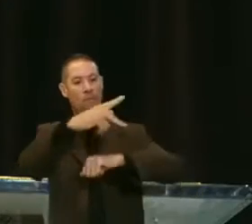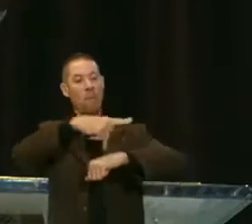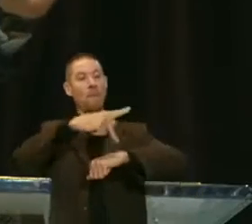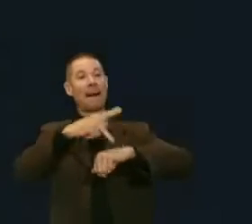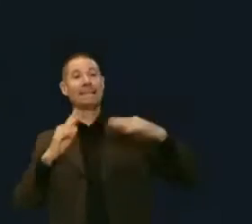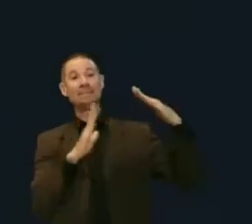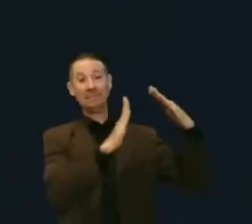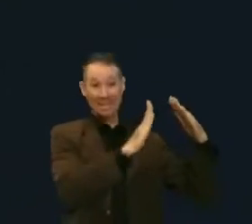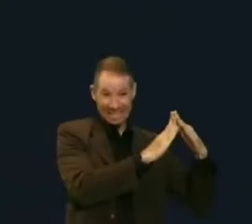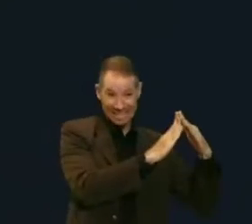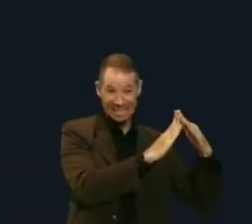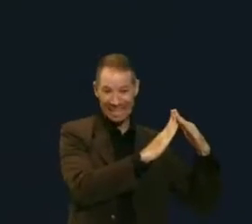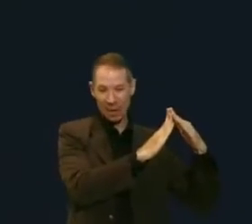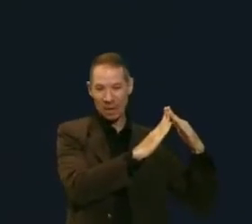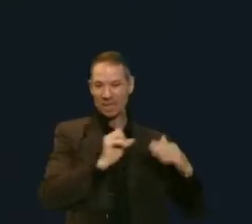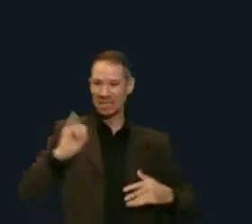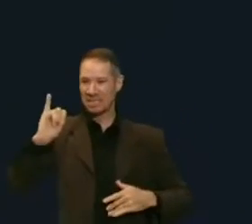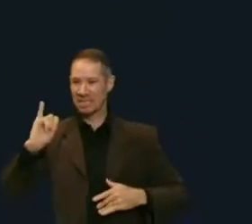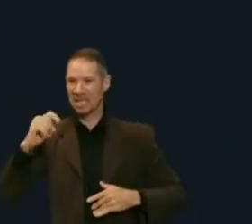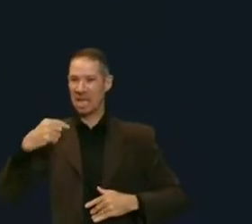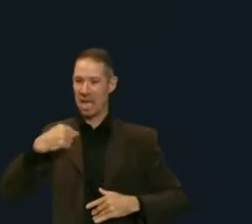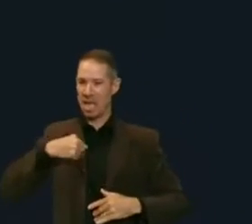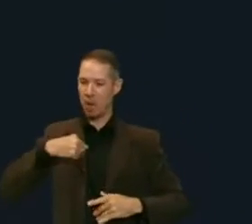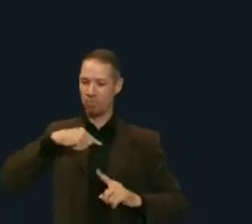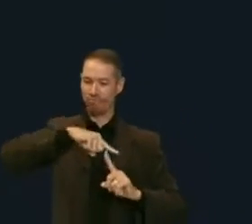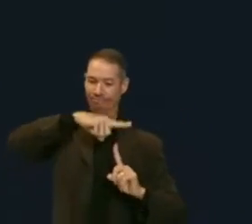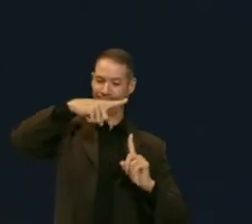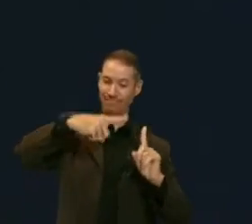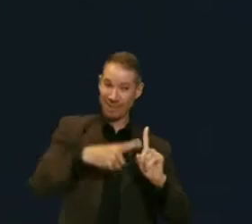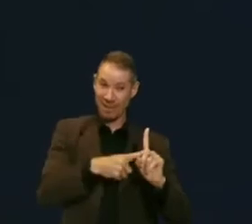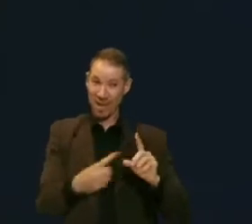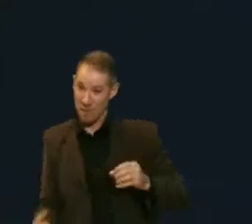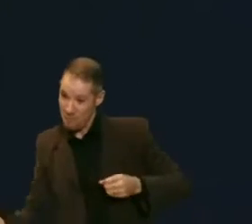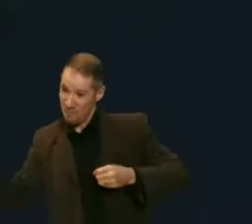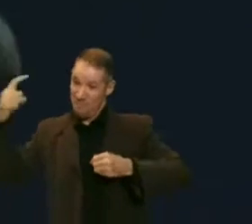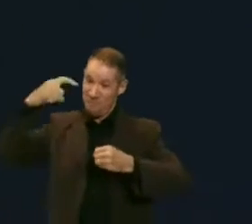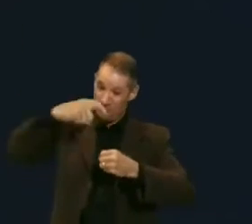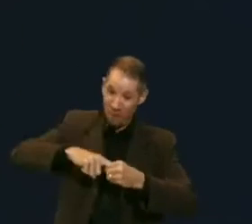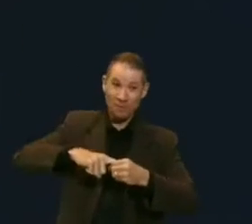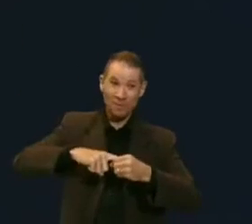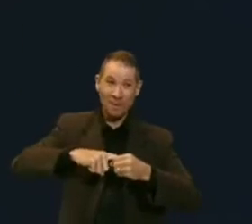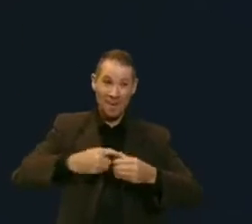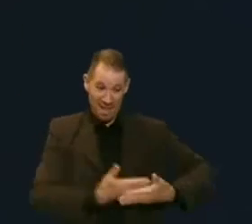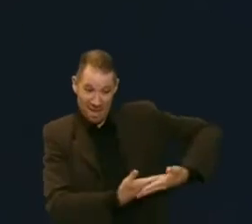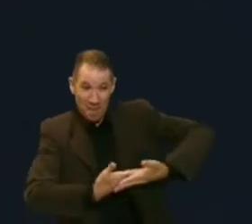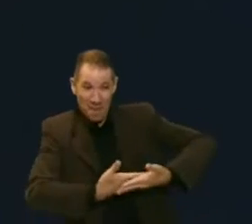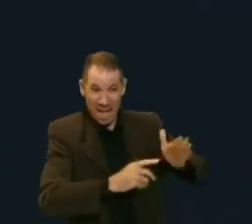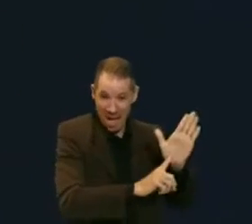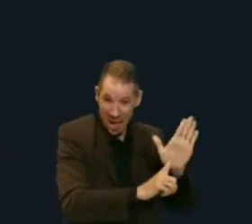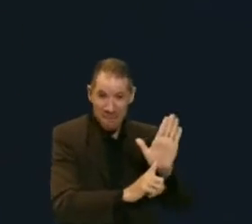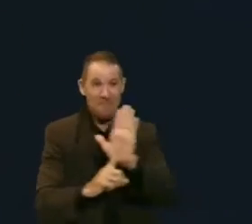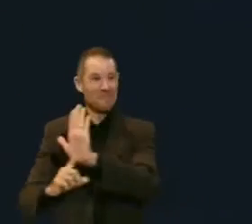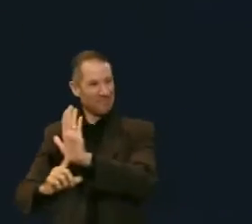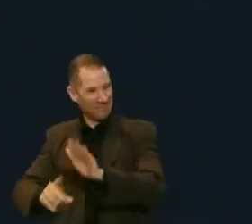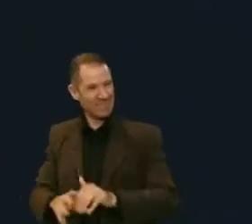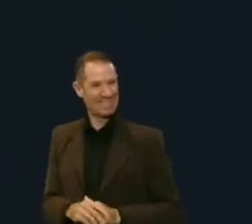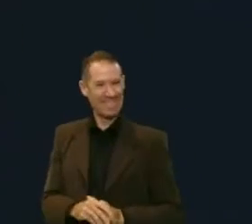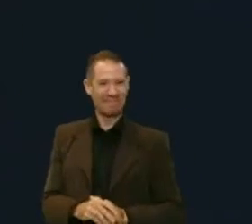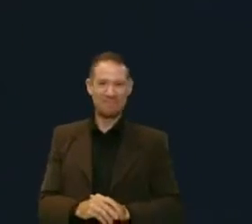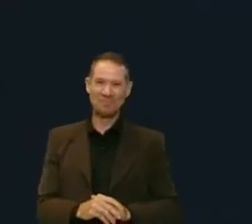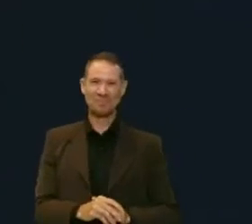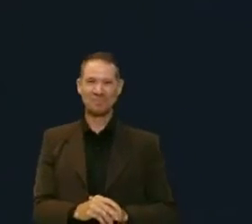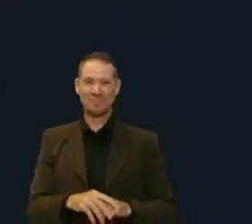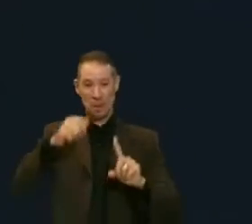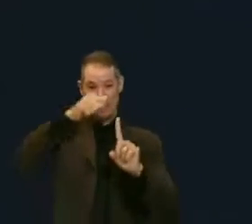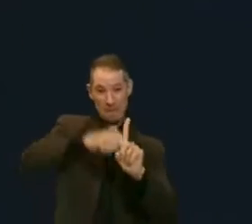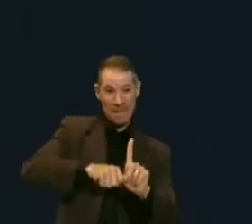olha, se eu engravidar, eu volto aqui para você apresentar o neném. No